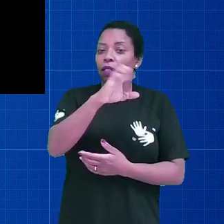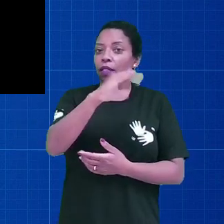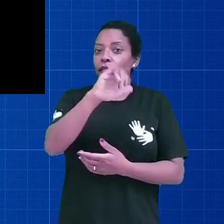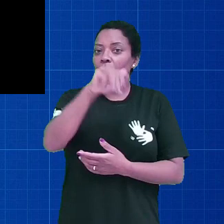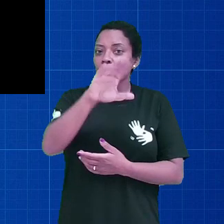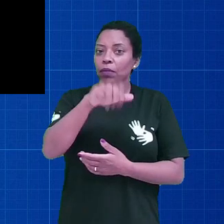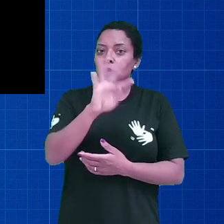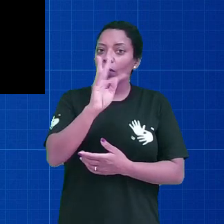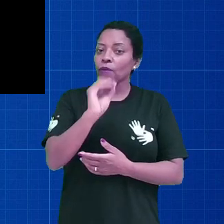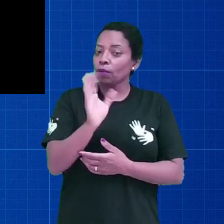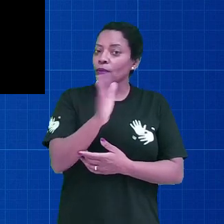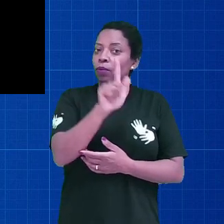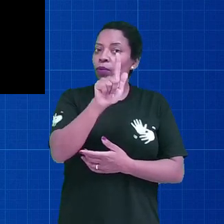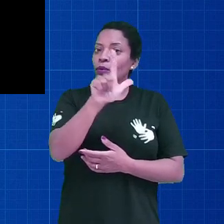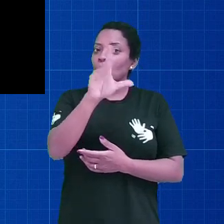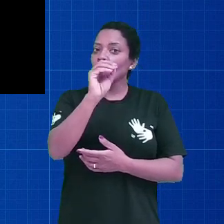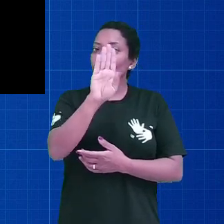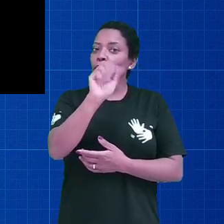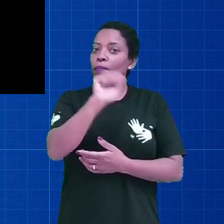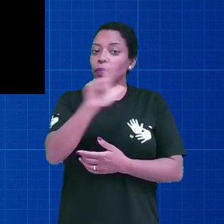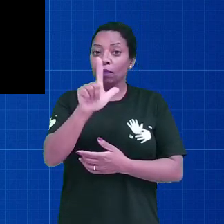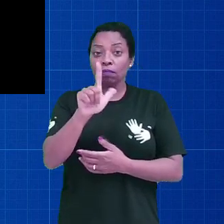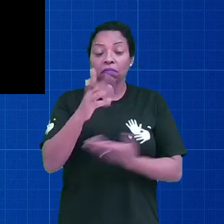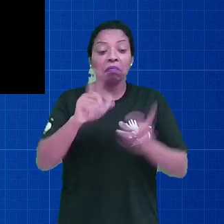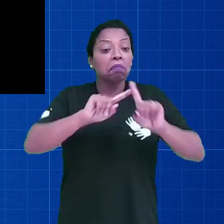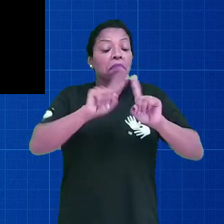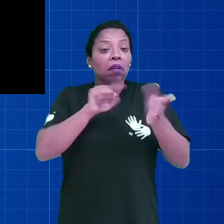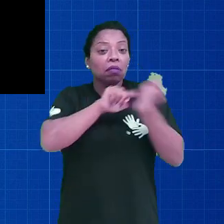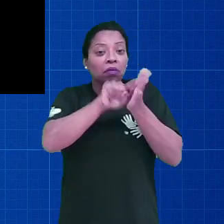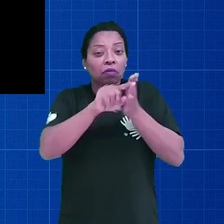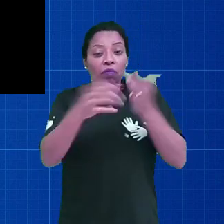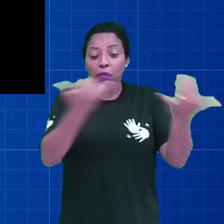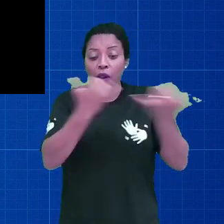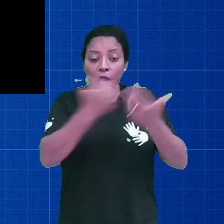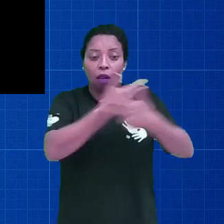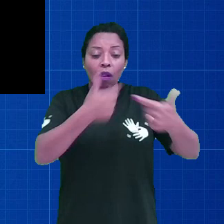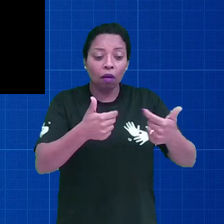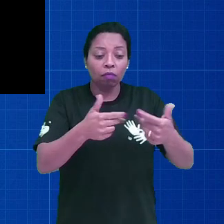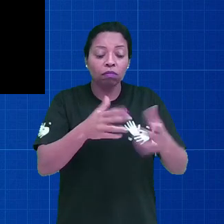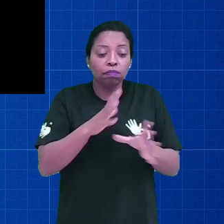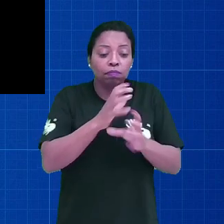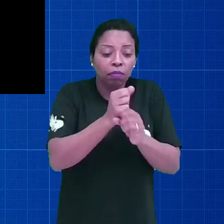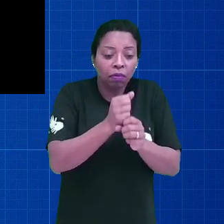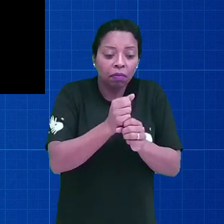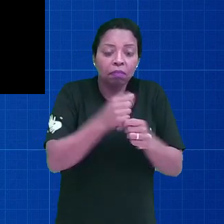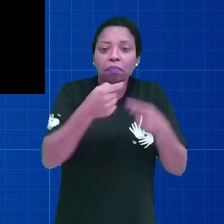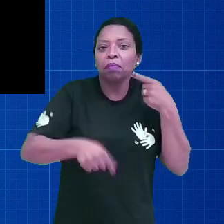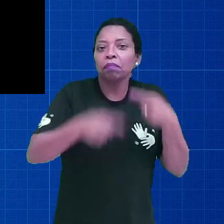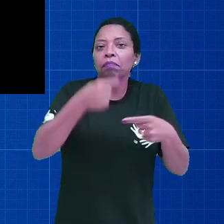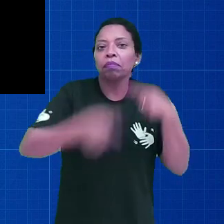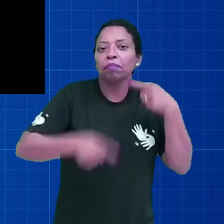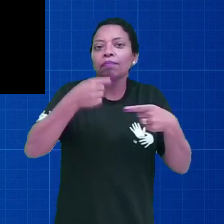começaram a bater com os dados coletados, ao invés de aquecimento global, o pessoal mudou,